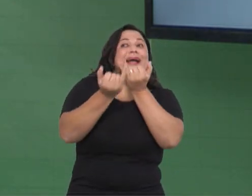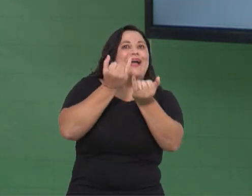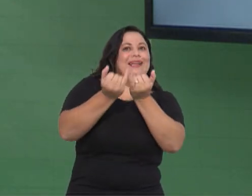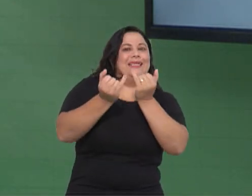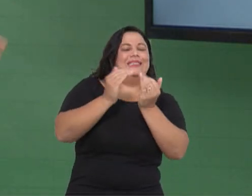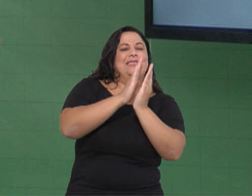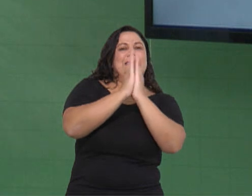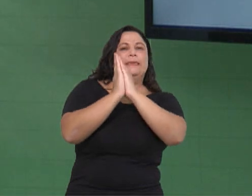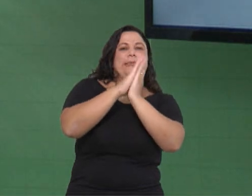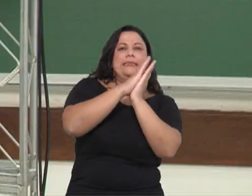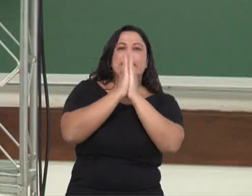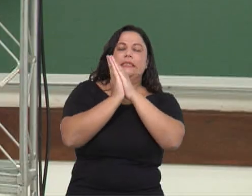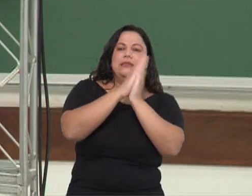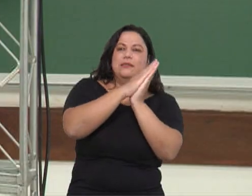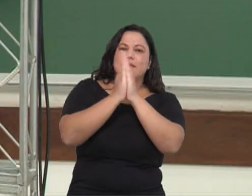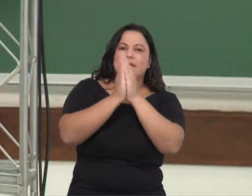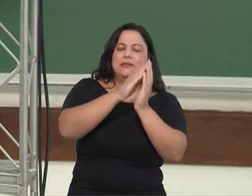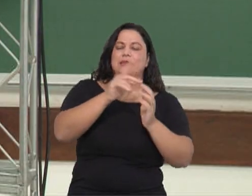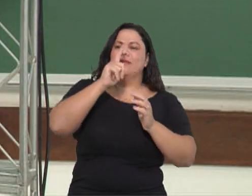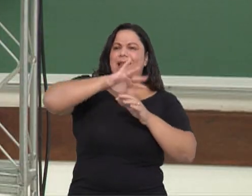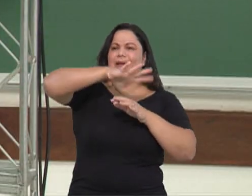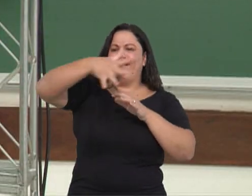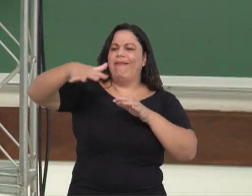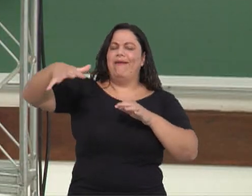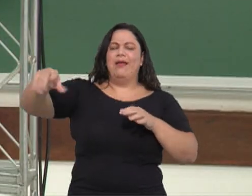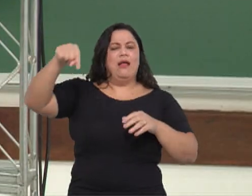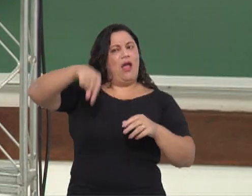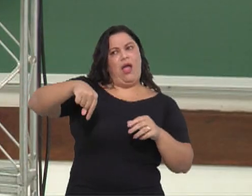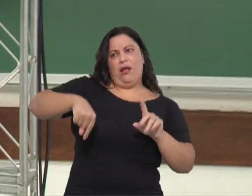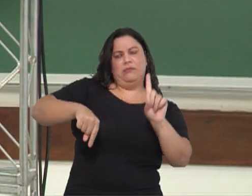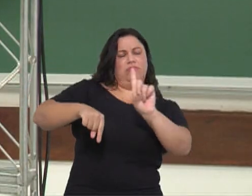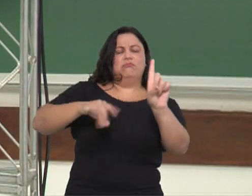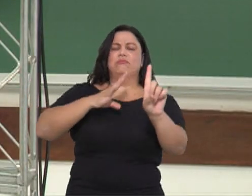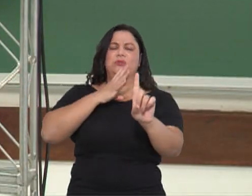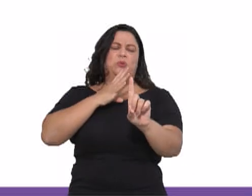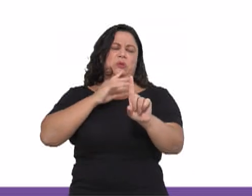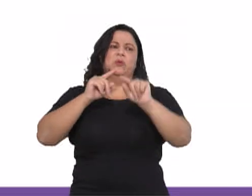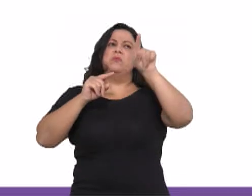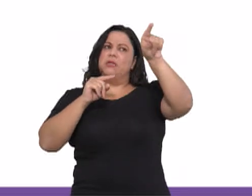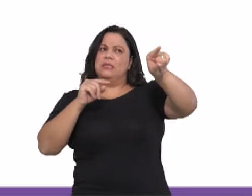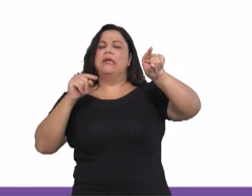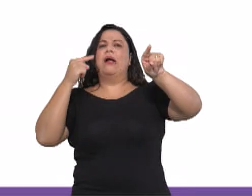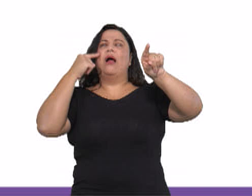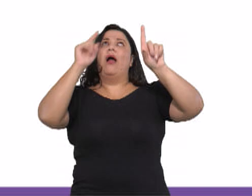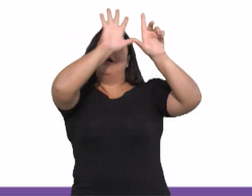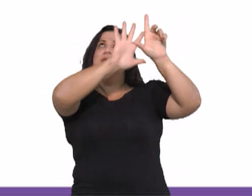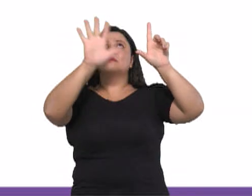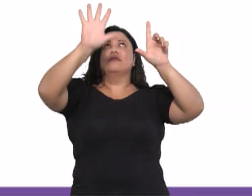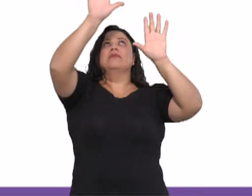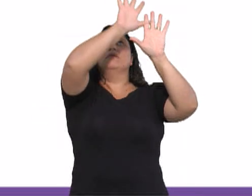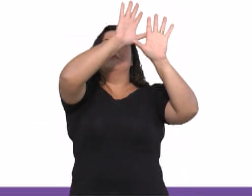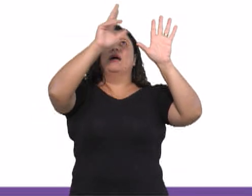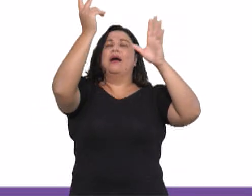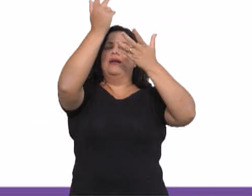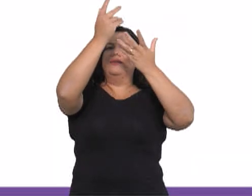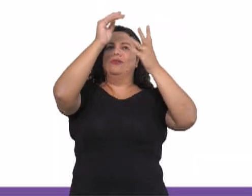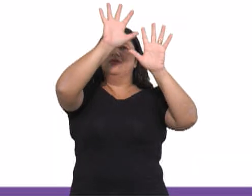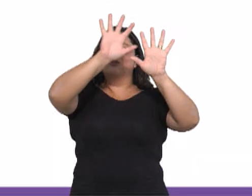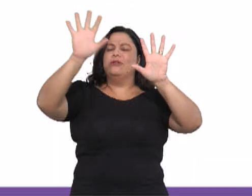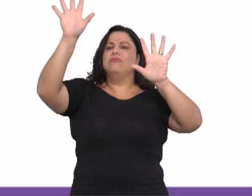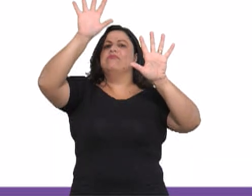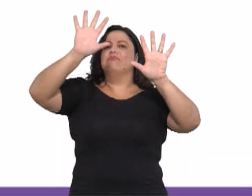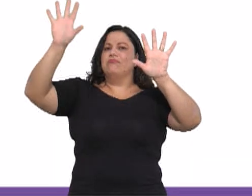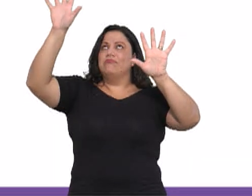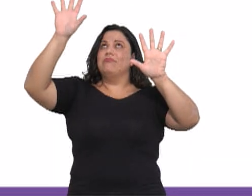conhecido o boto. Mas essas aqui são conhecidas. Então, muitas figuras folclóricas possuem relações com tradições